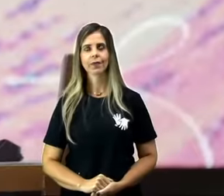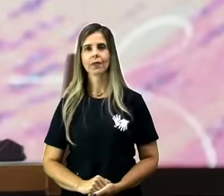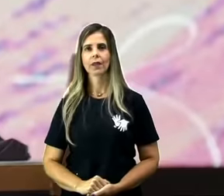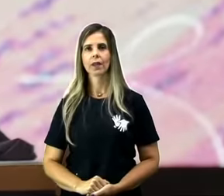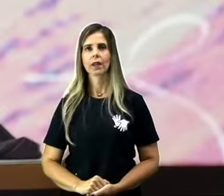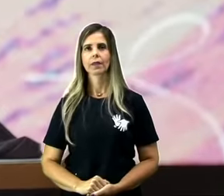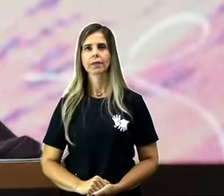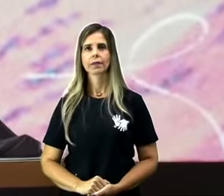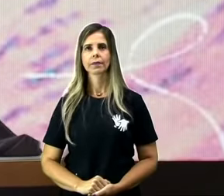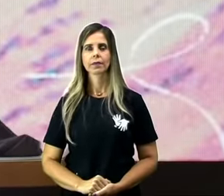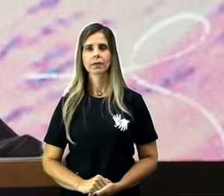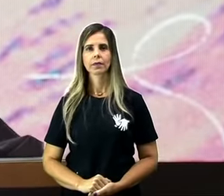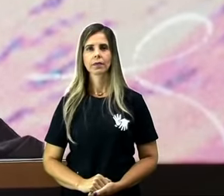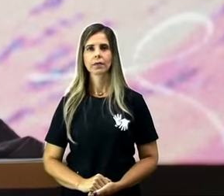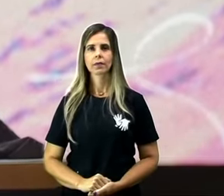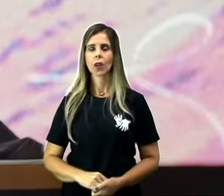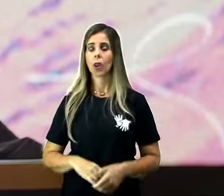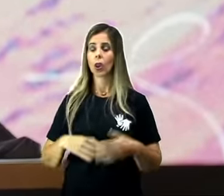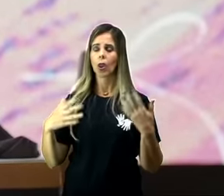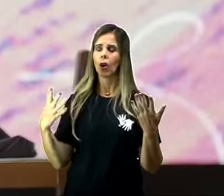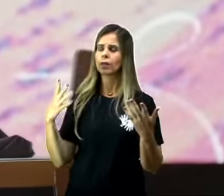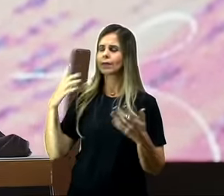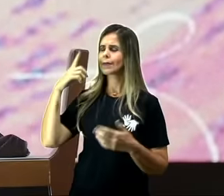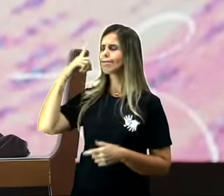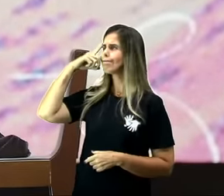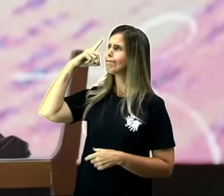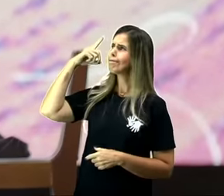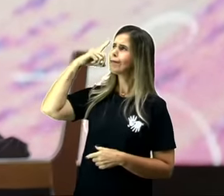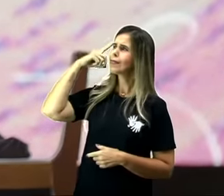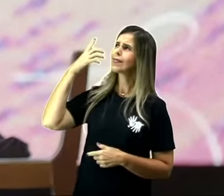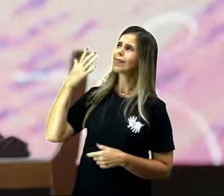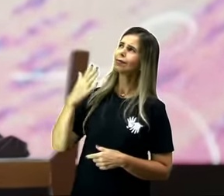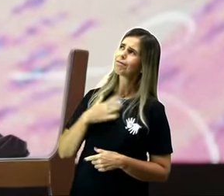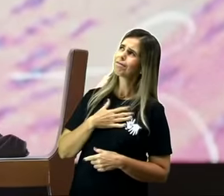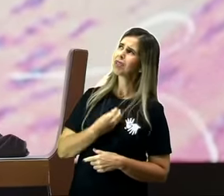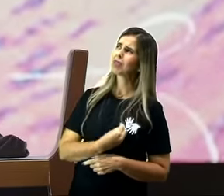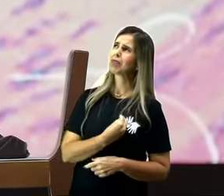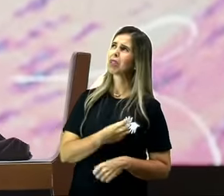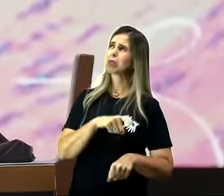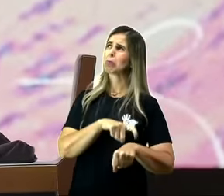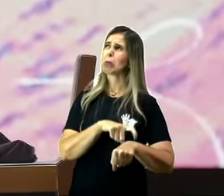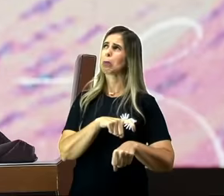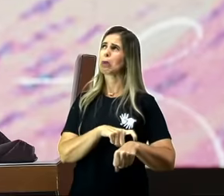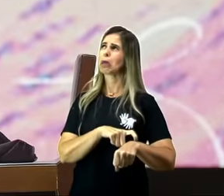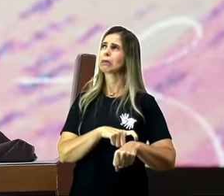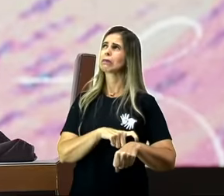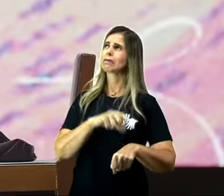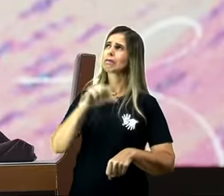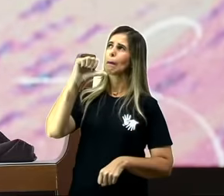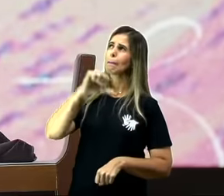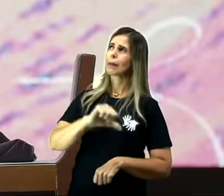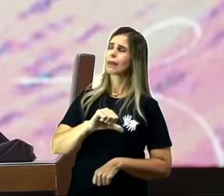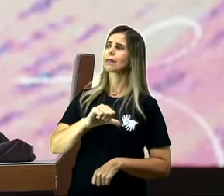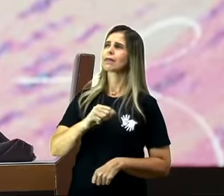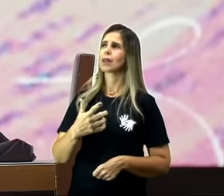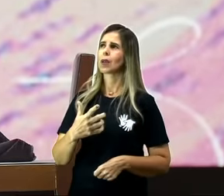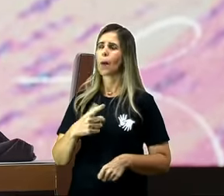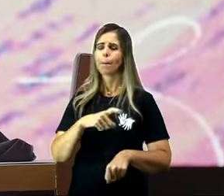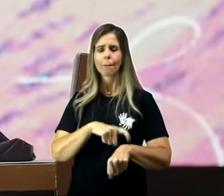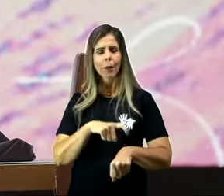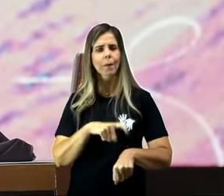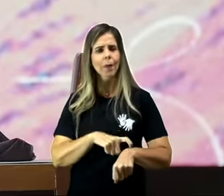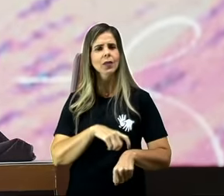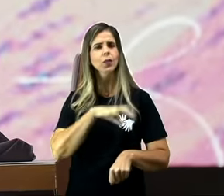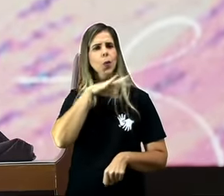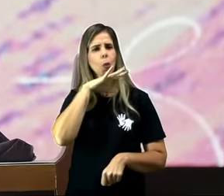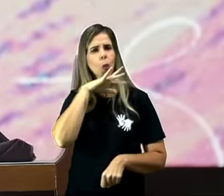E o quanto que a gente fica assim, definindo a vida por um momento? Você pode estar enfrentando um momento horrível.